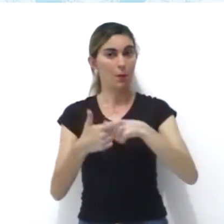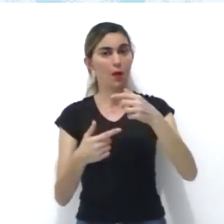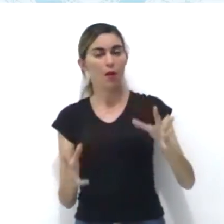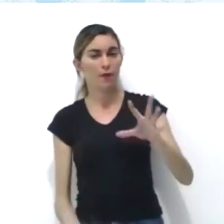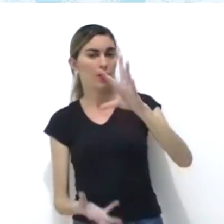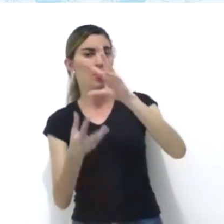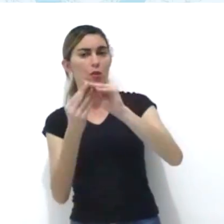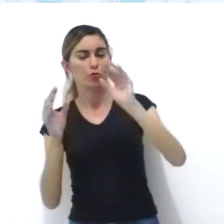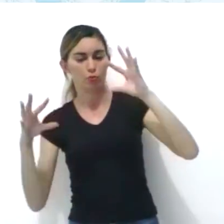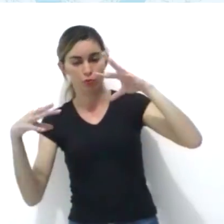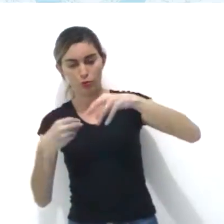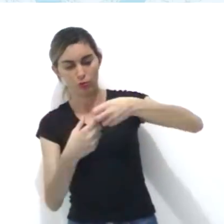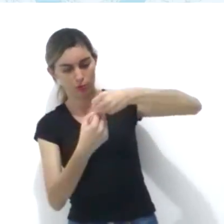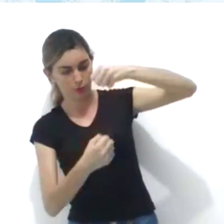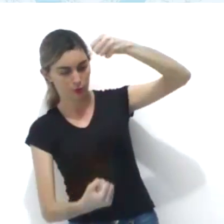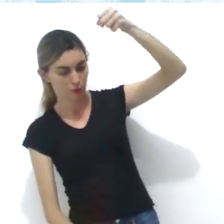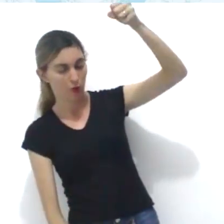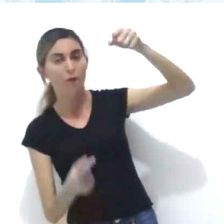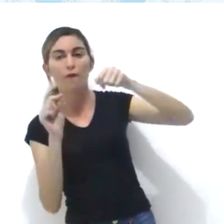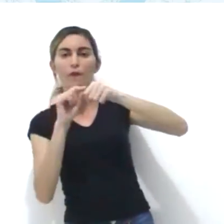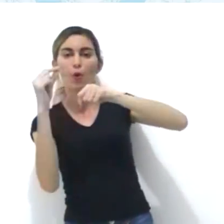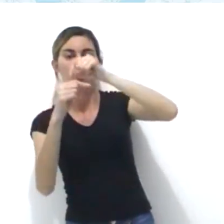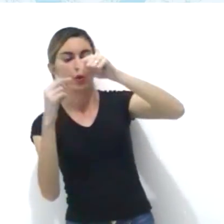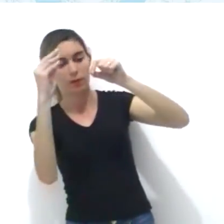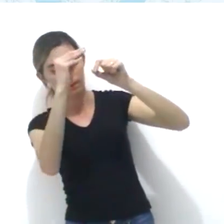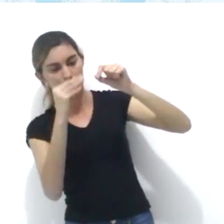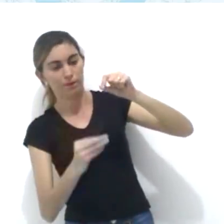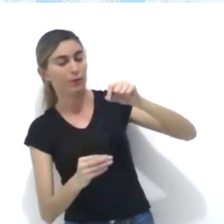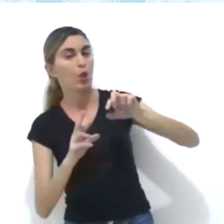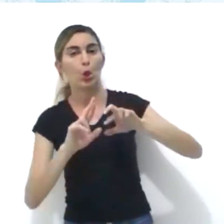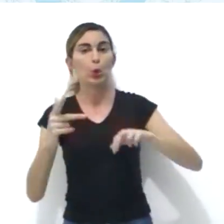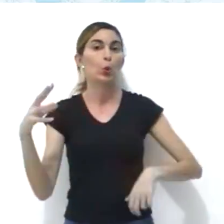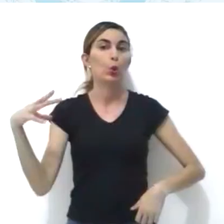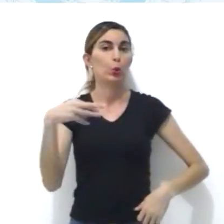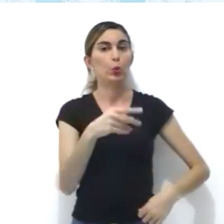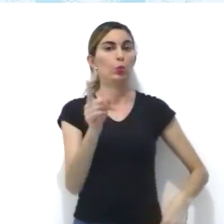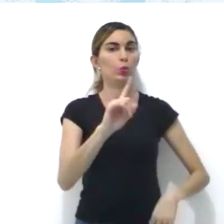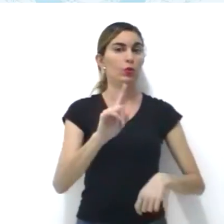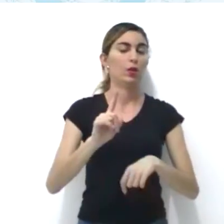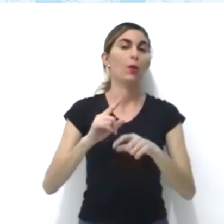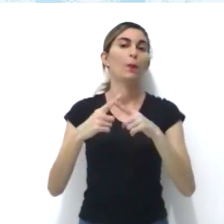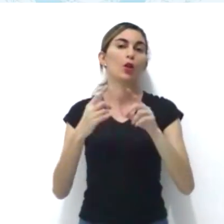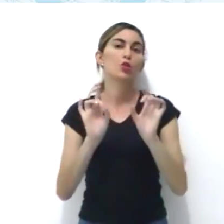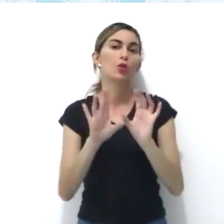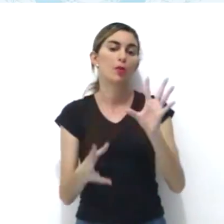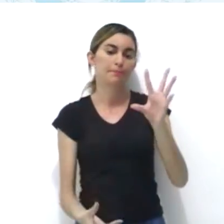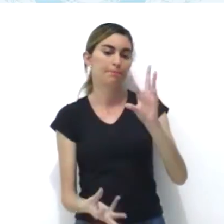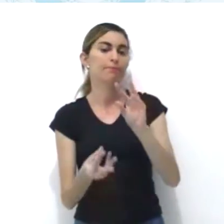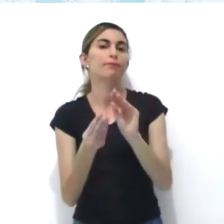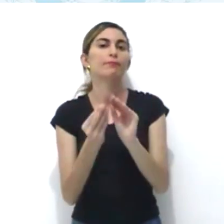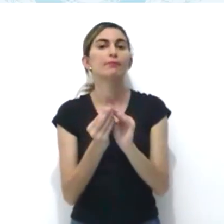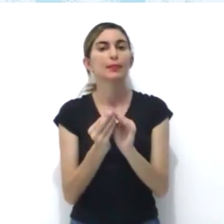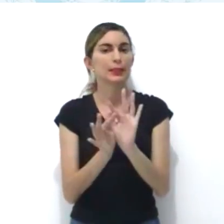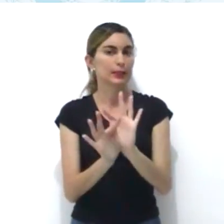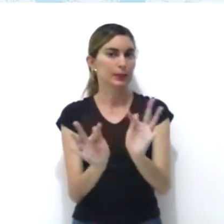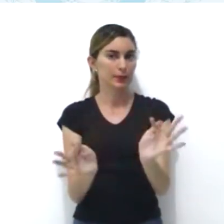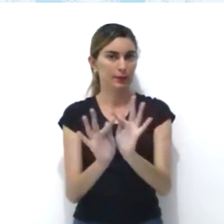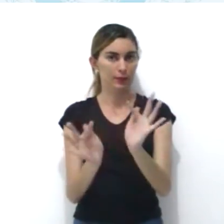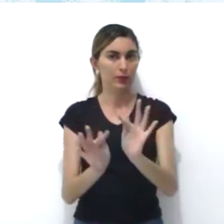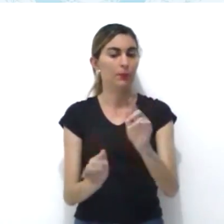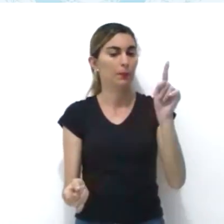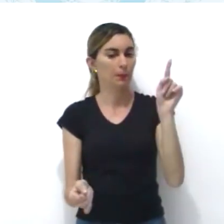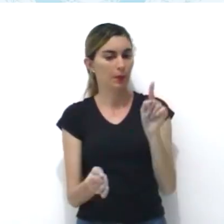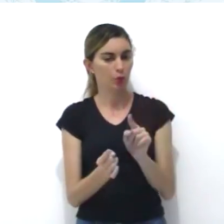trabalho. E ali vai estar um resumo geral do que vocês produziram, mas não vai conter tudo ali porque o banner é algo